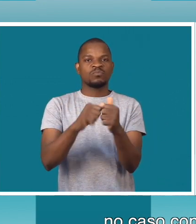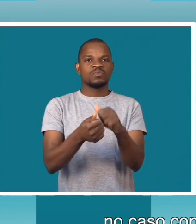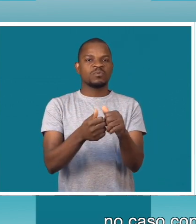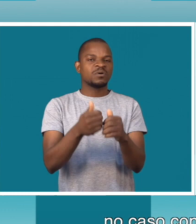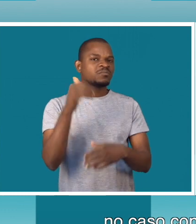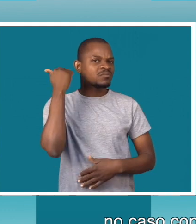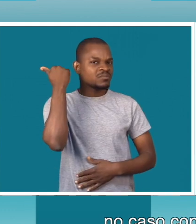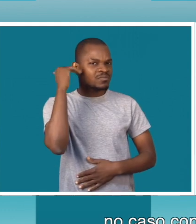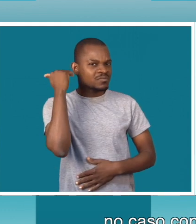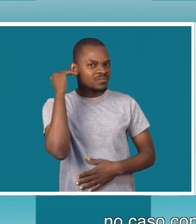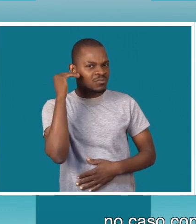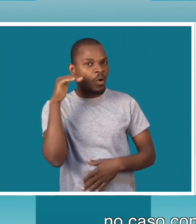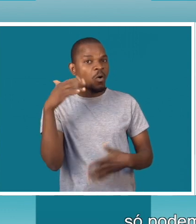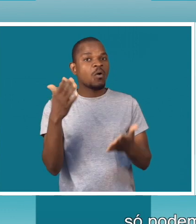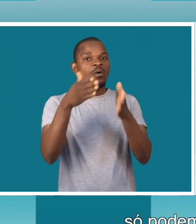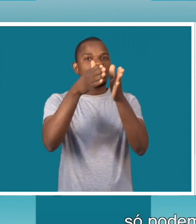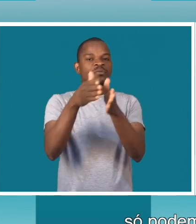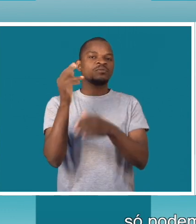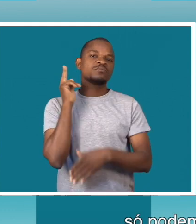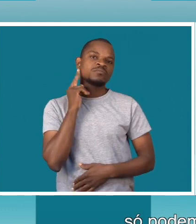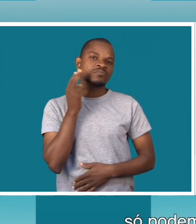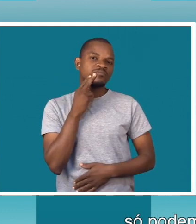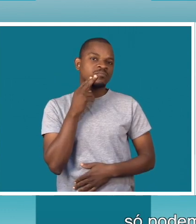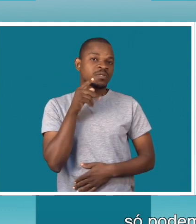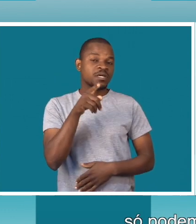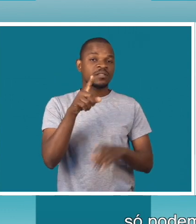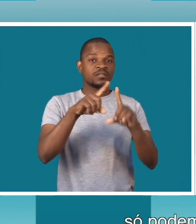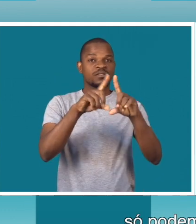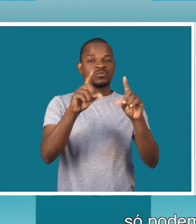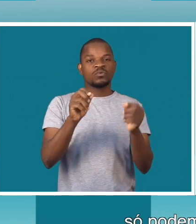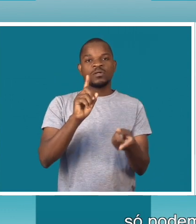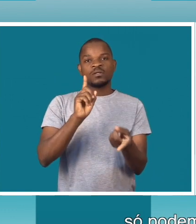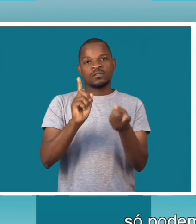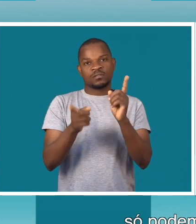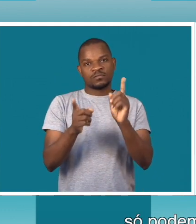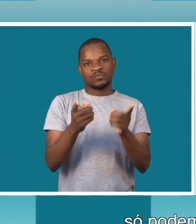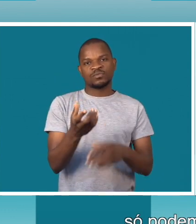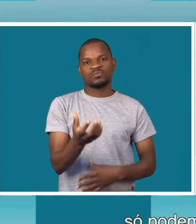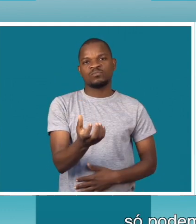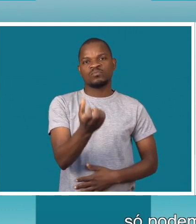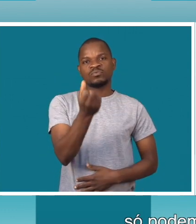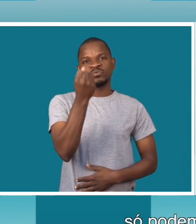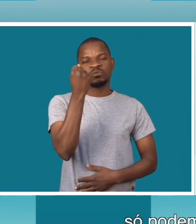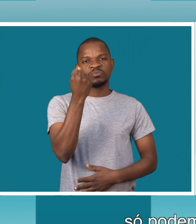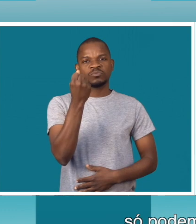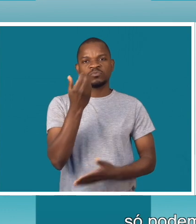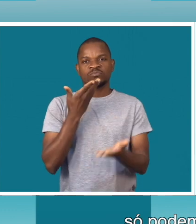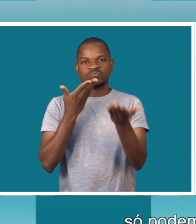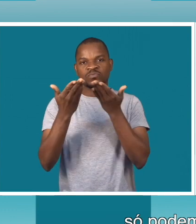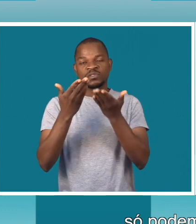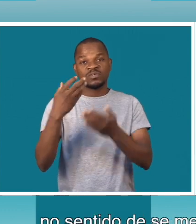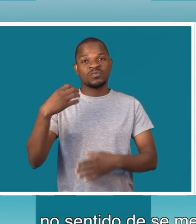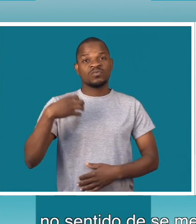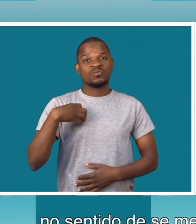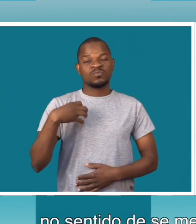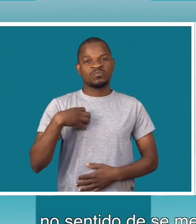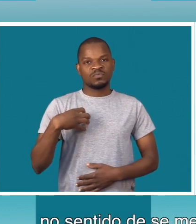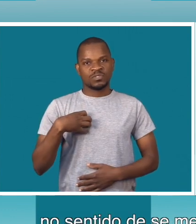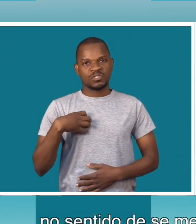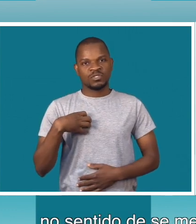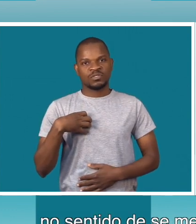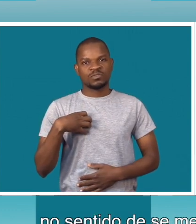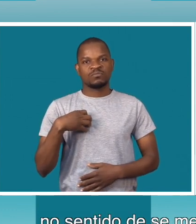não houve essa questão de falar falar cohab lista